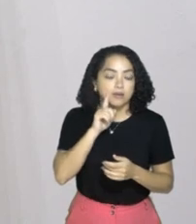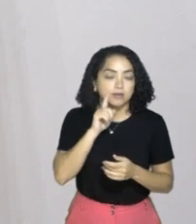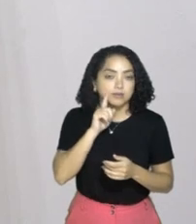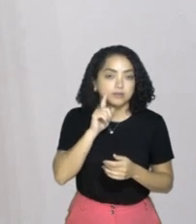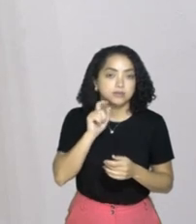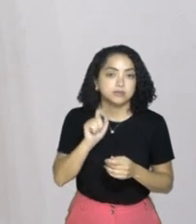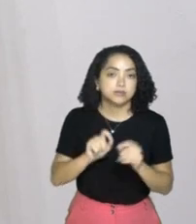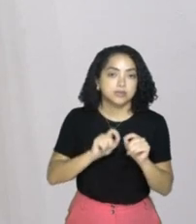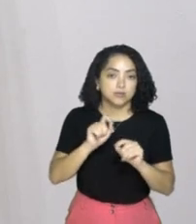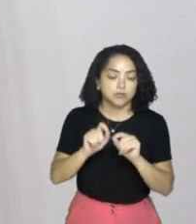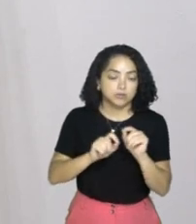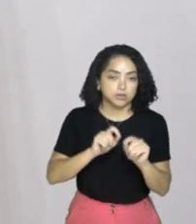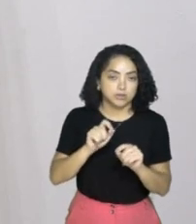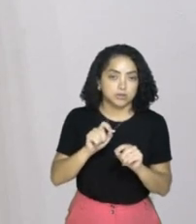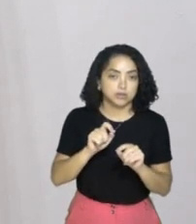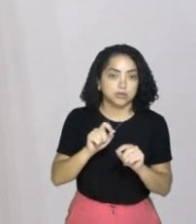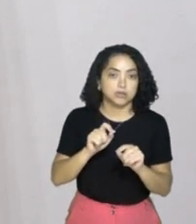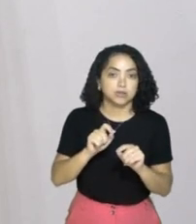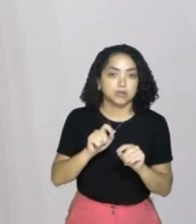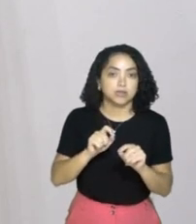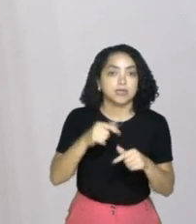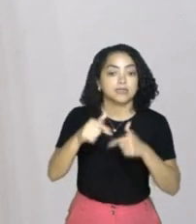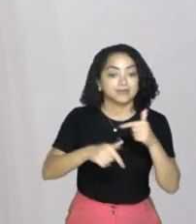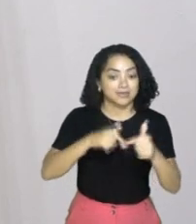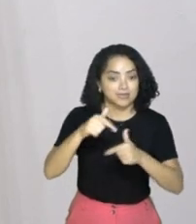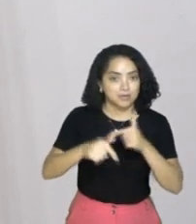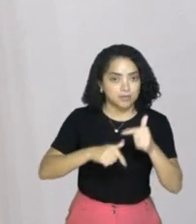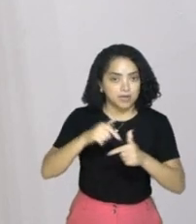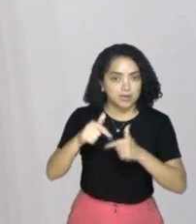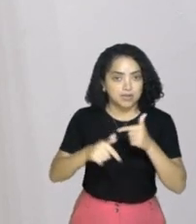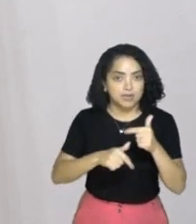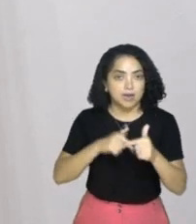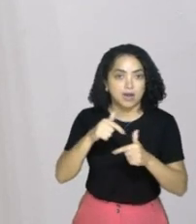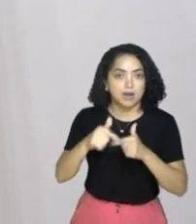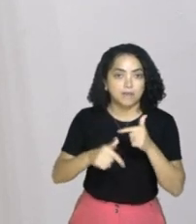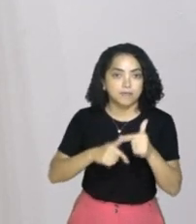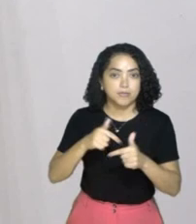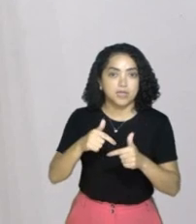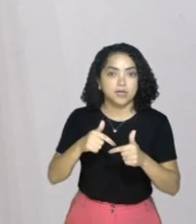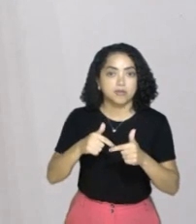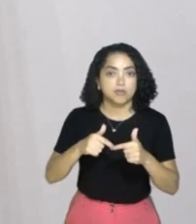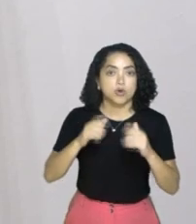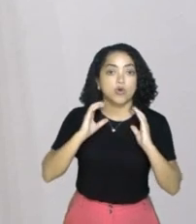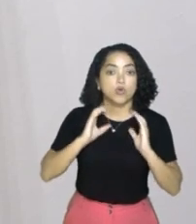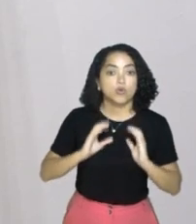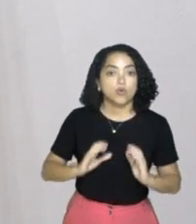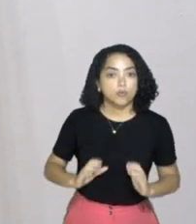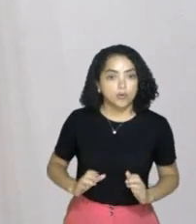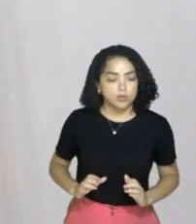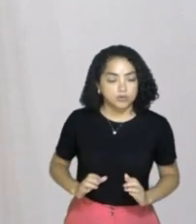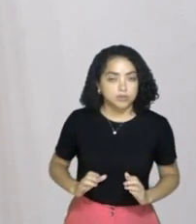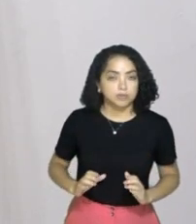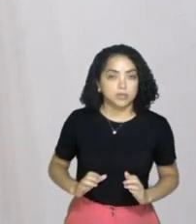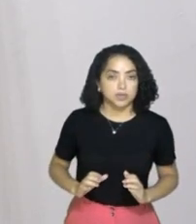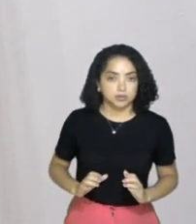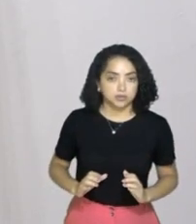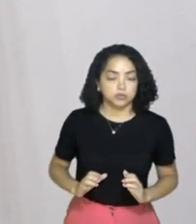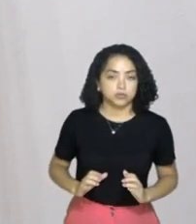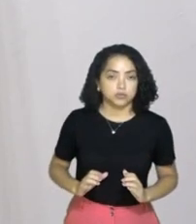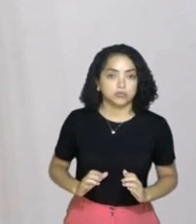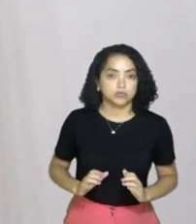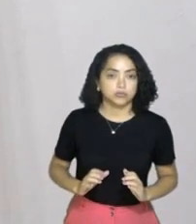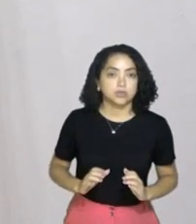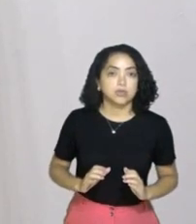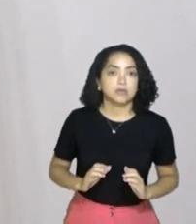é trabalharmos com o comportamento aplicado é com